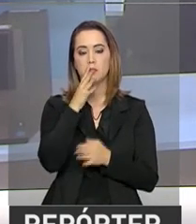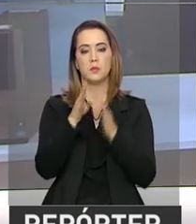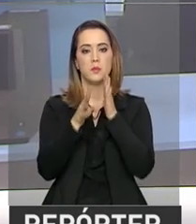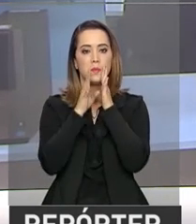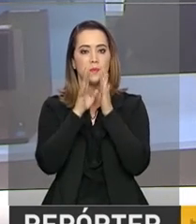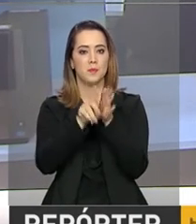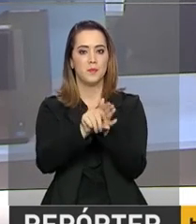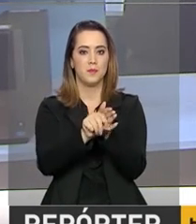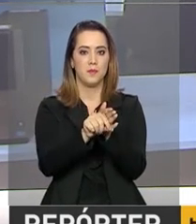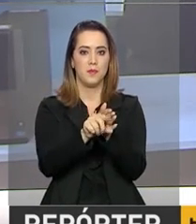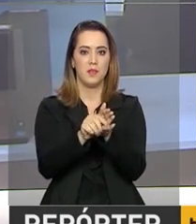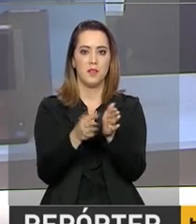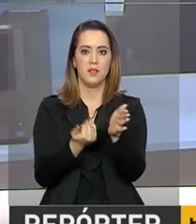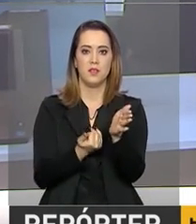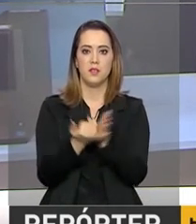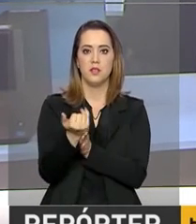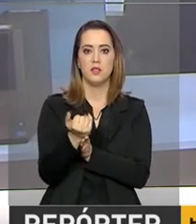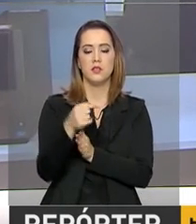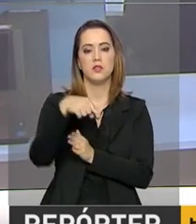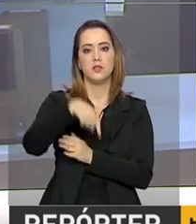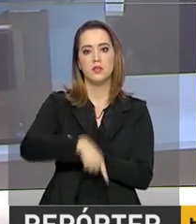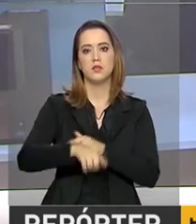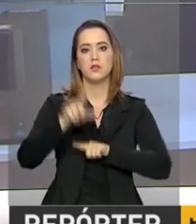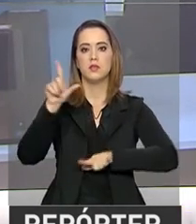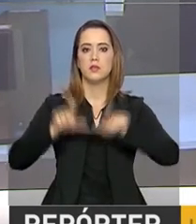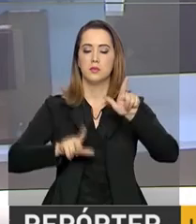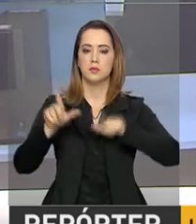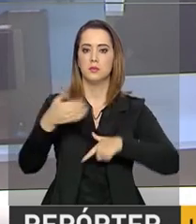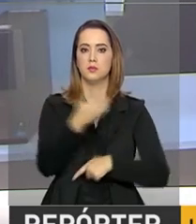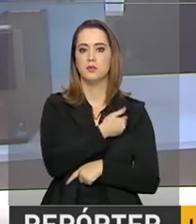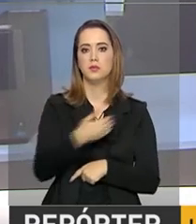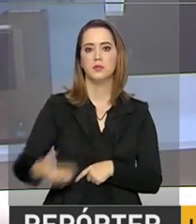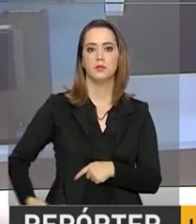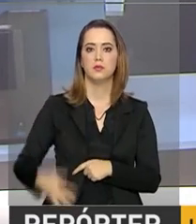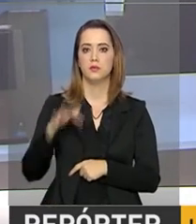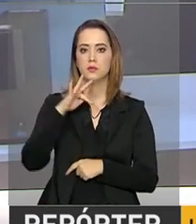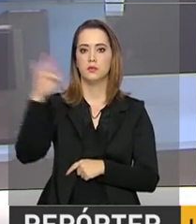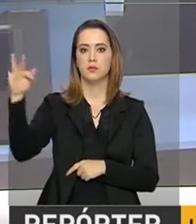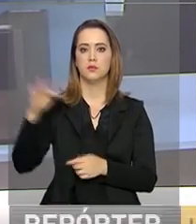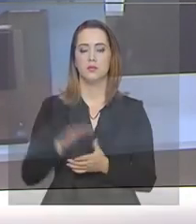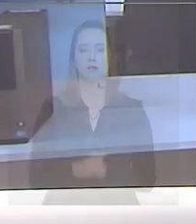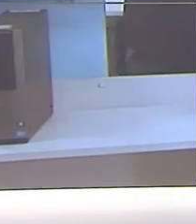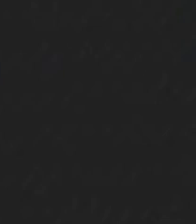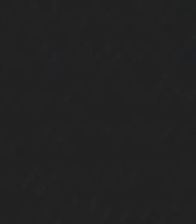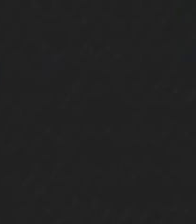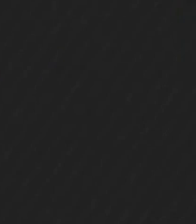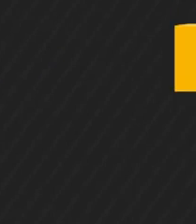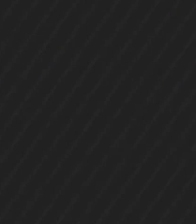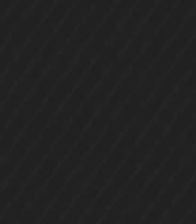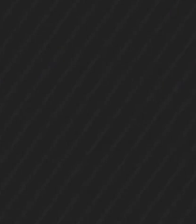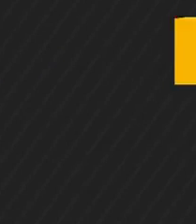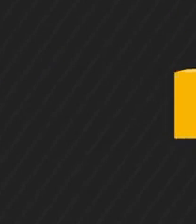acompanhe também as novidades em nossas redes sociais Continue com a gente na NBR a TV do Governo Federal